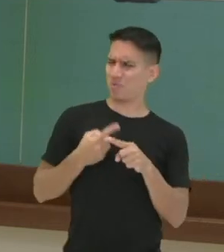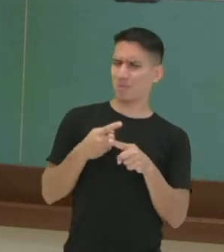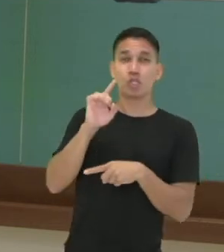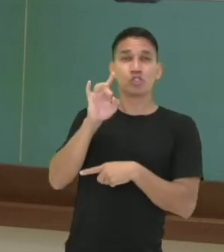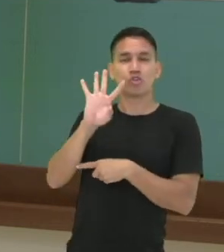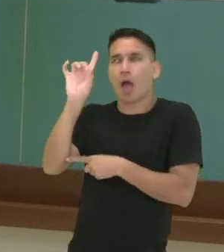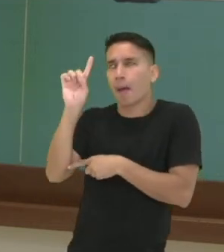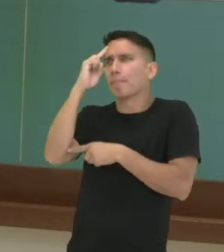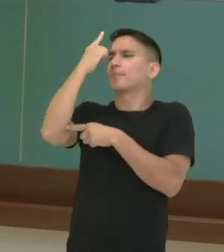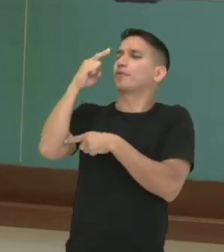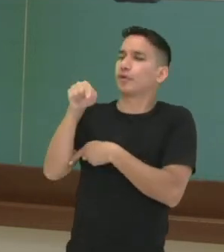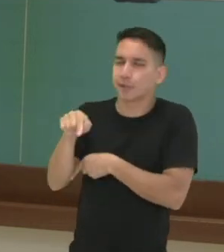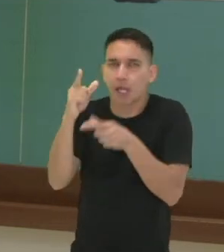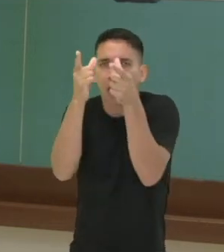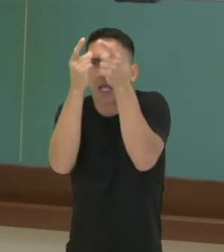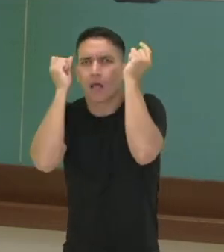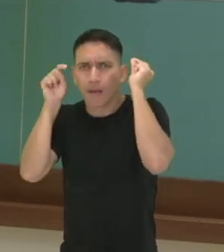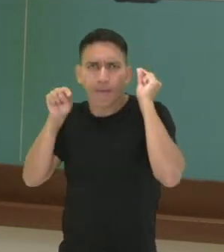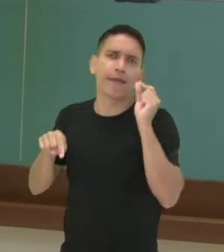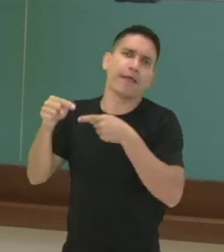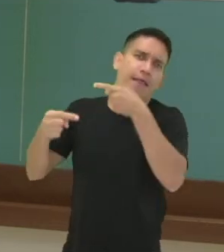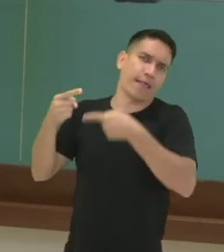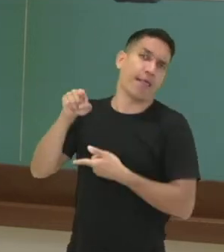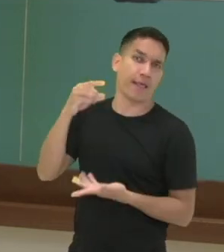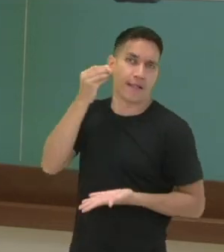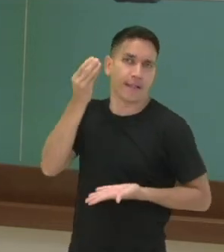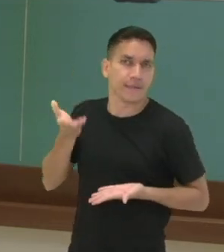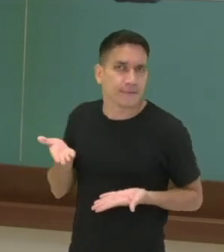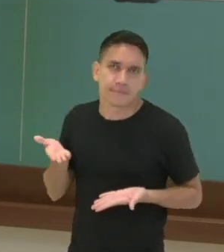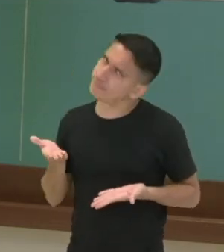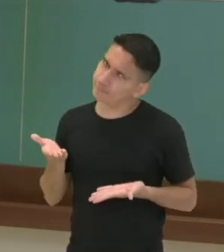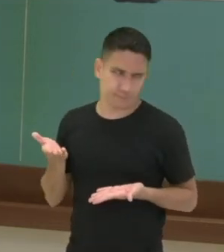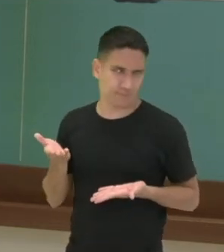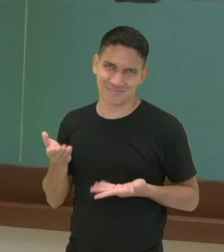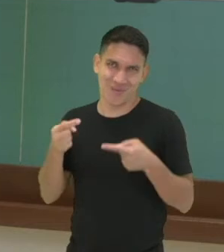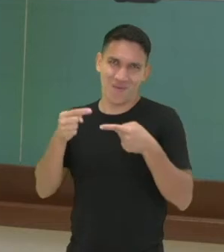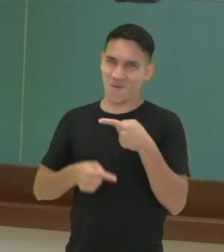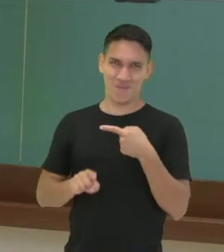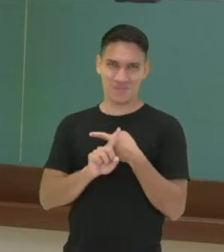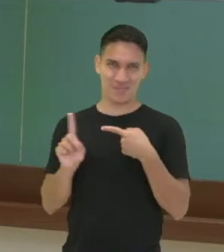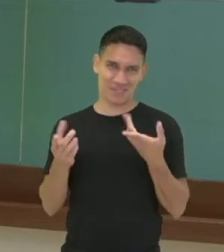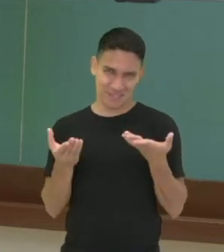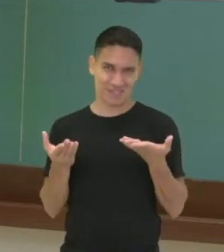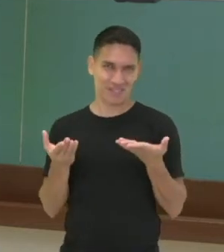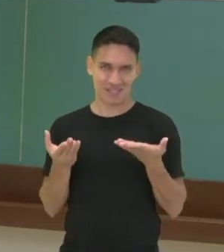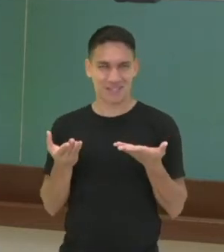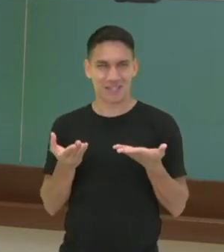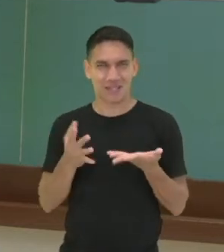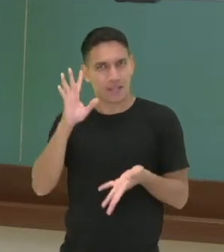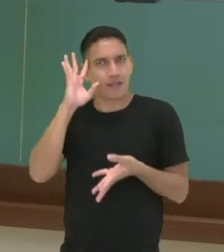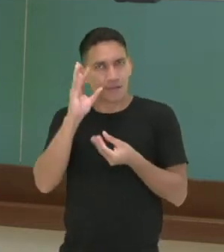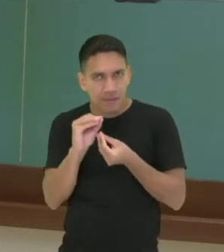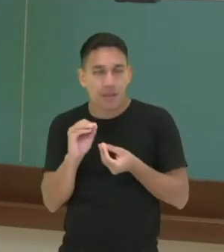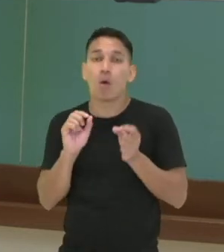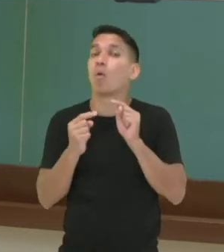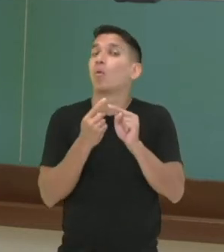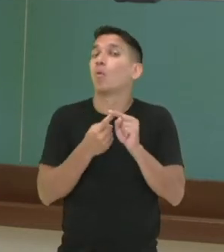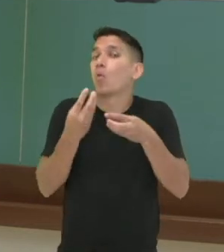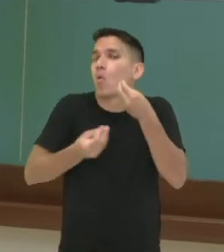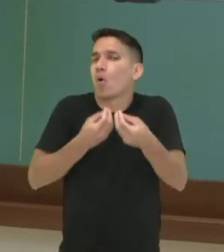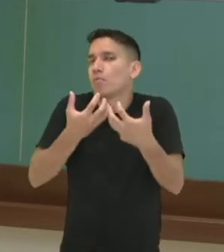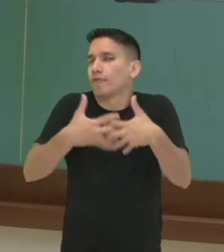quem inventou a experiência política foram os gregos? Não faria sentido pensando aí através